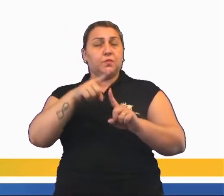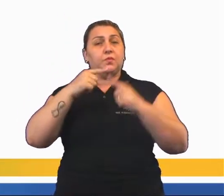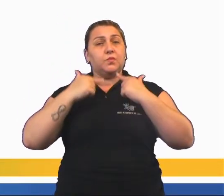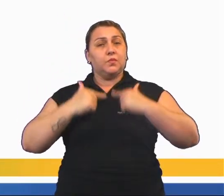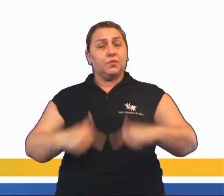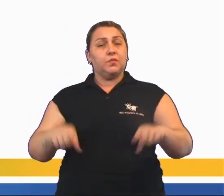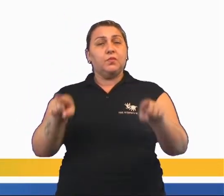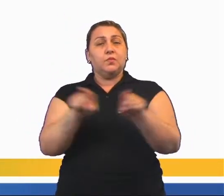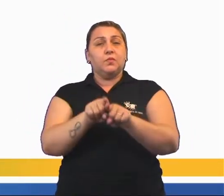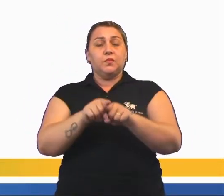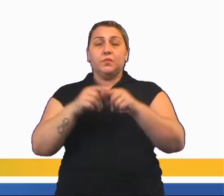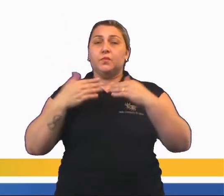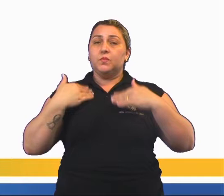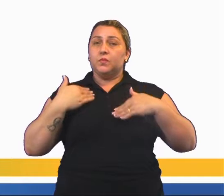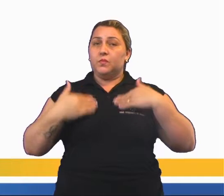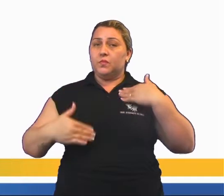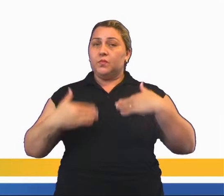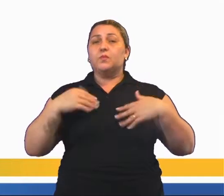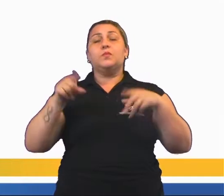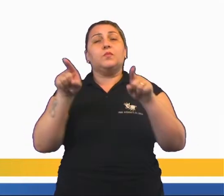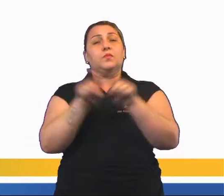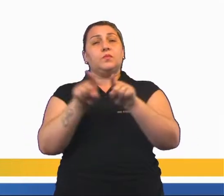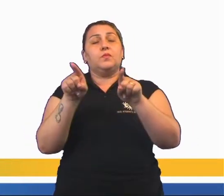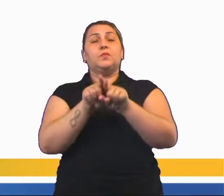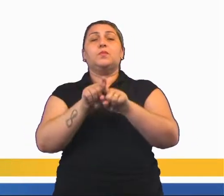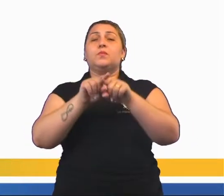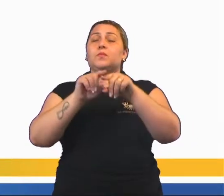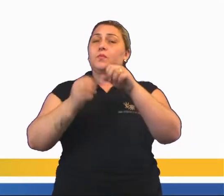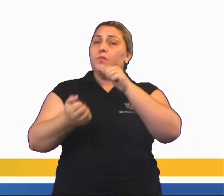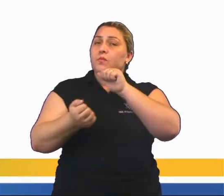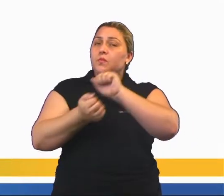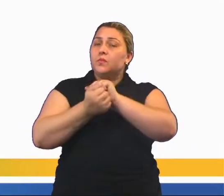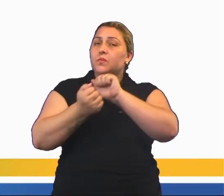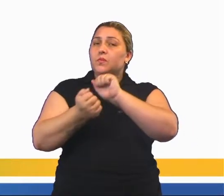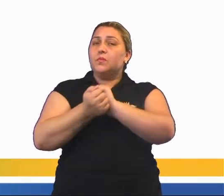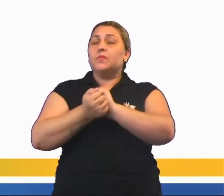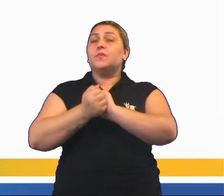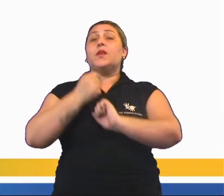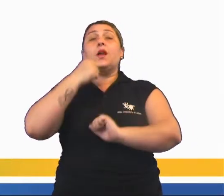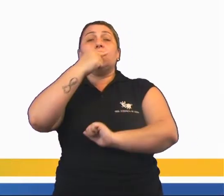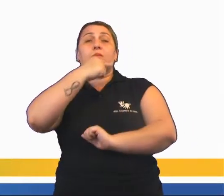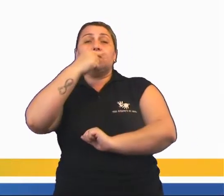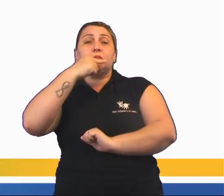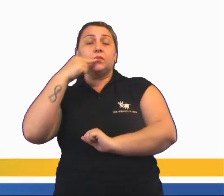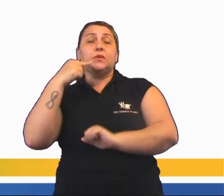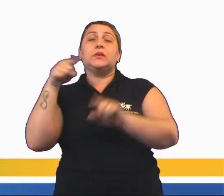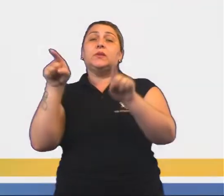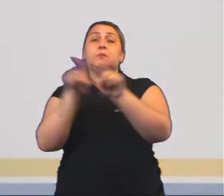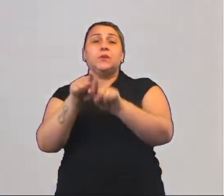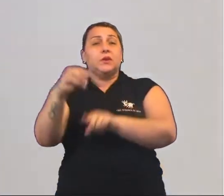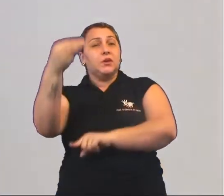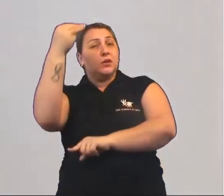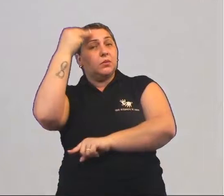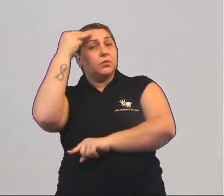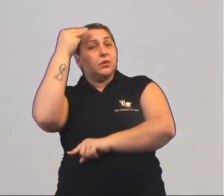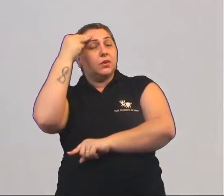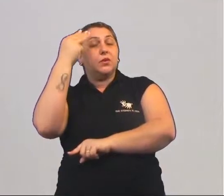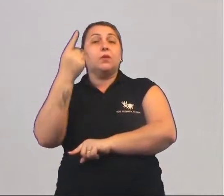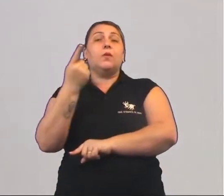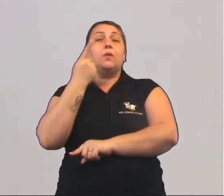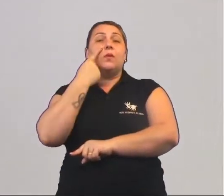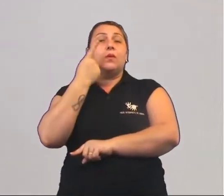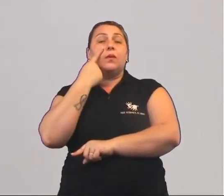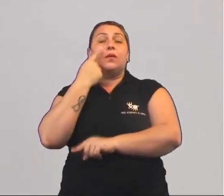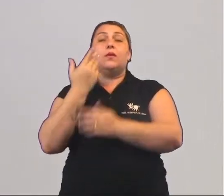higiene, como a corporal, estando incluída aqui também a bucal, além da mental. Então, olha só, na